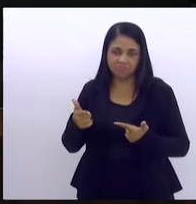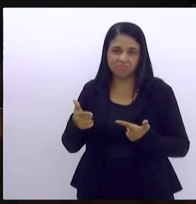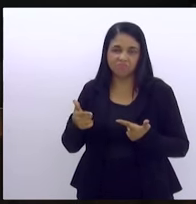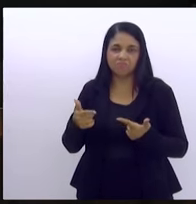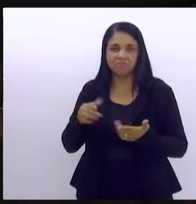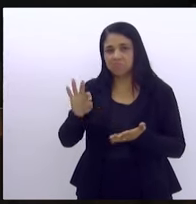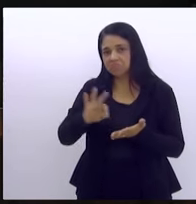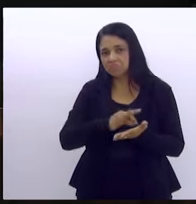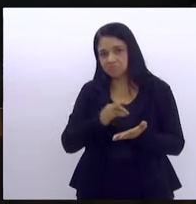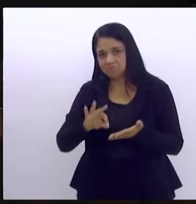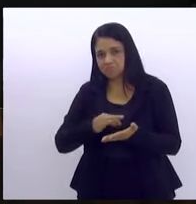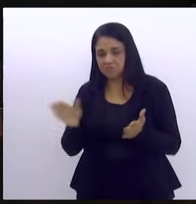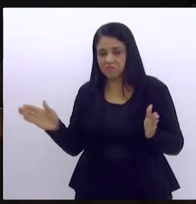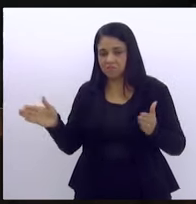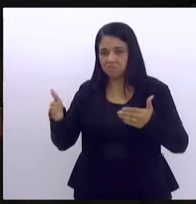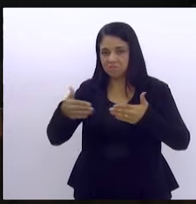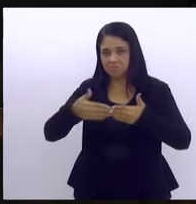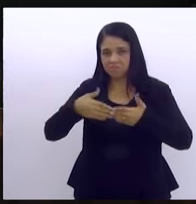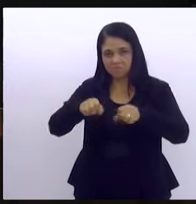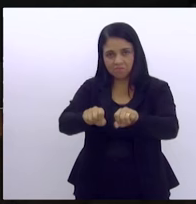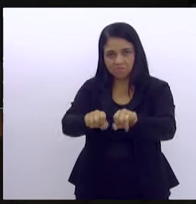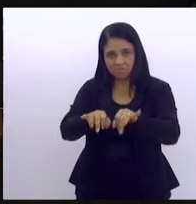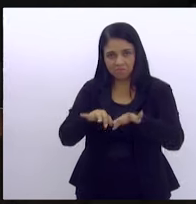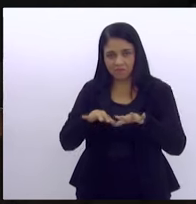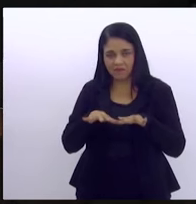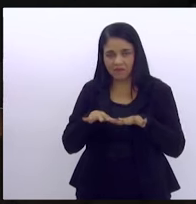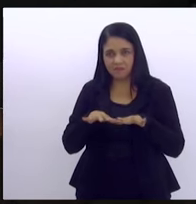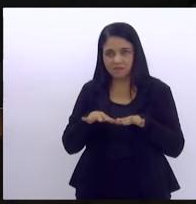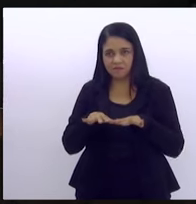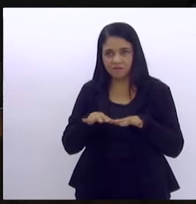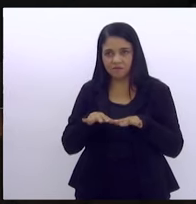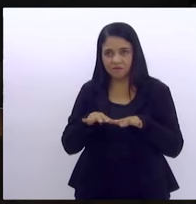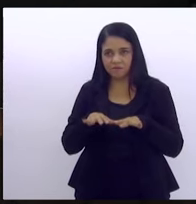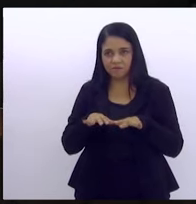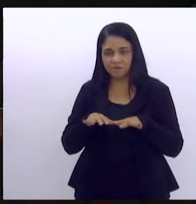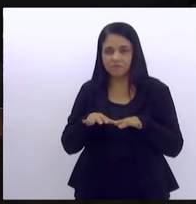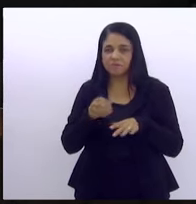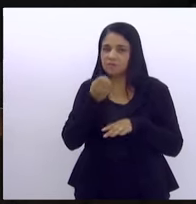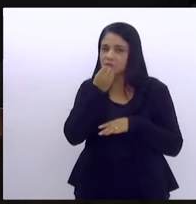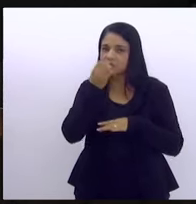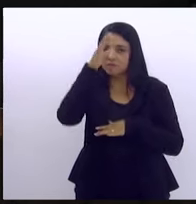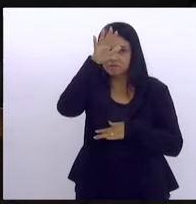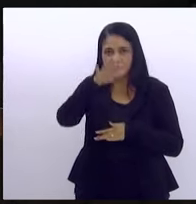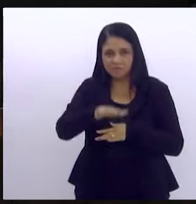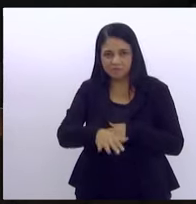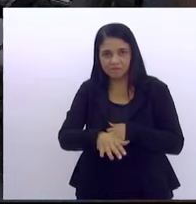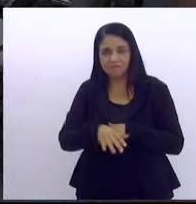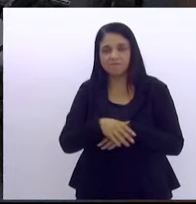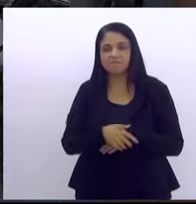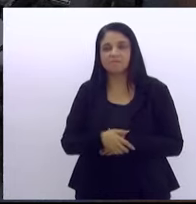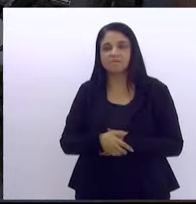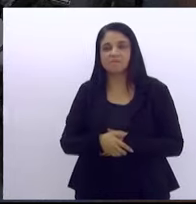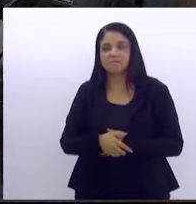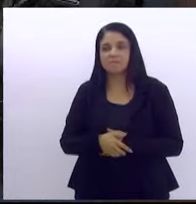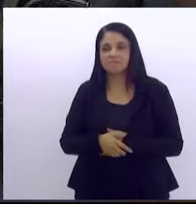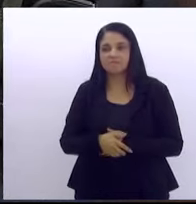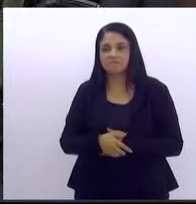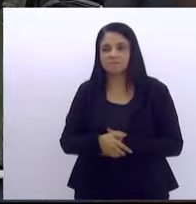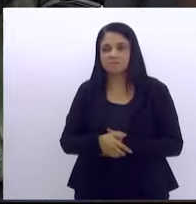inscritos, a presidência declara encerrada a presente sessão. Tenham todos uma ótima tarde. Obrigado com a gente ali.